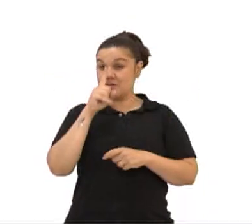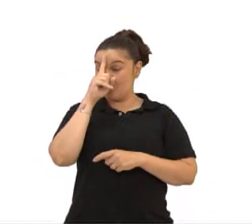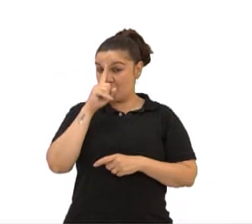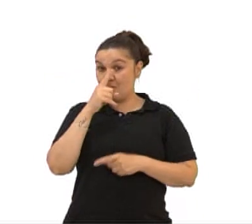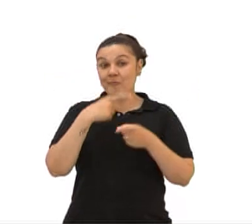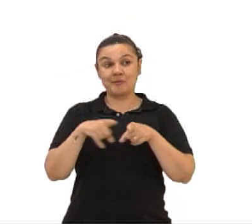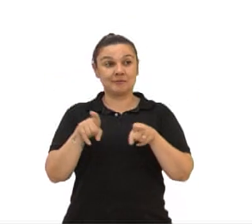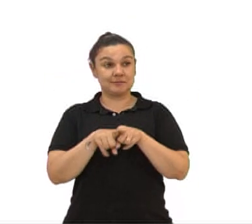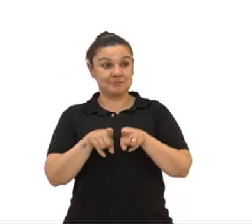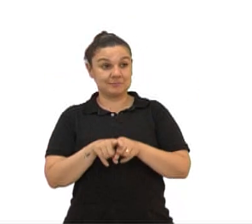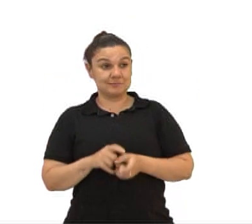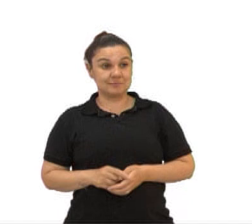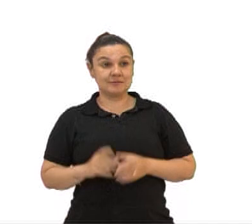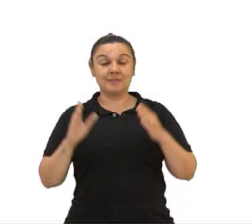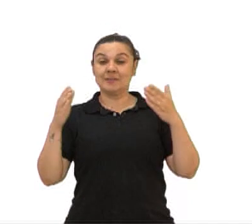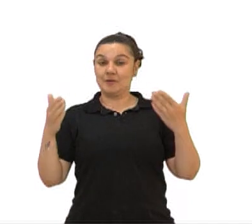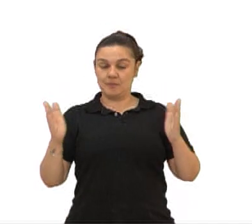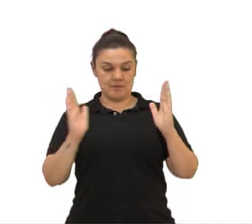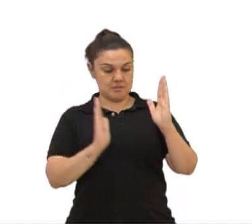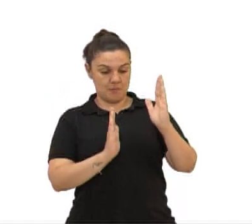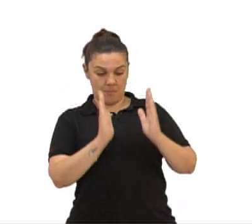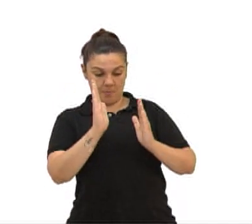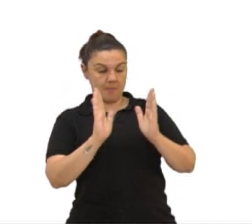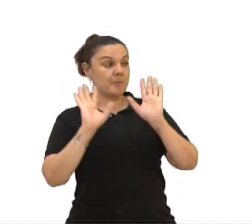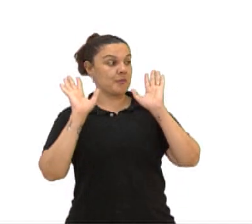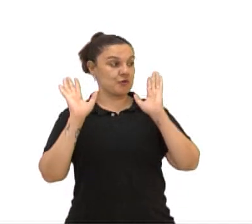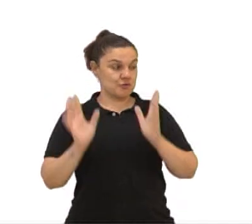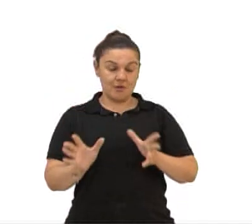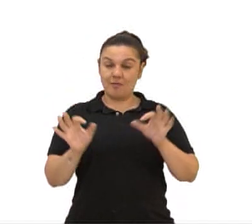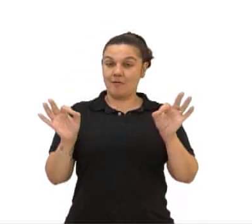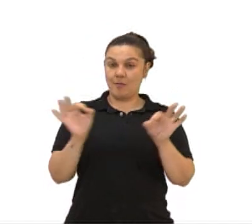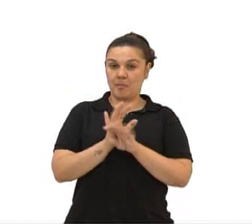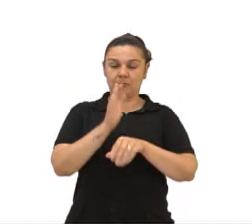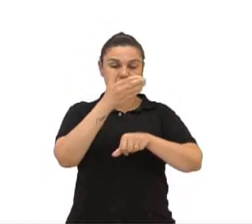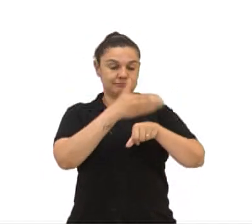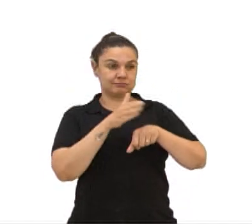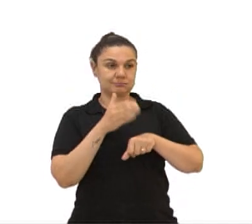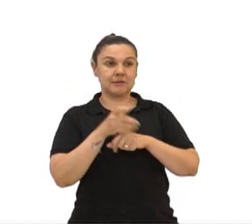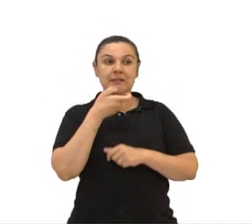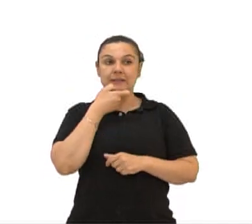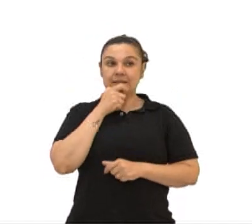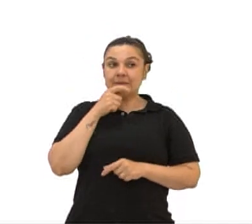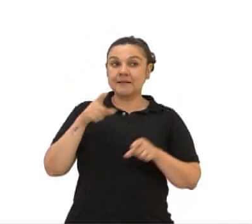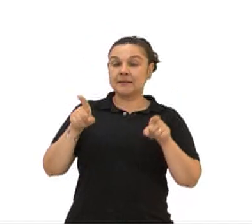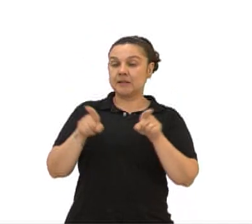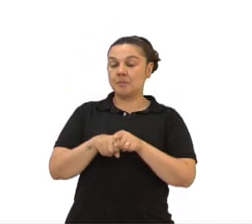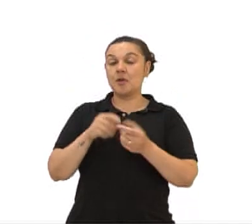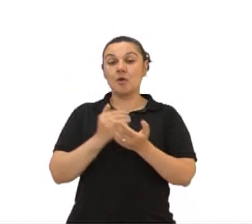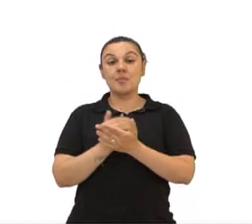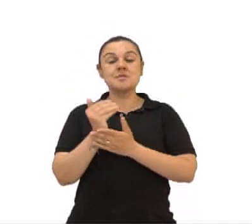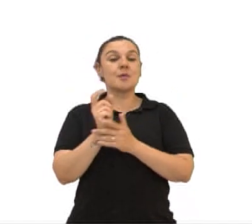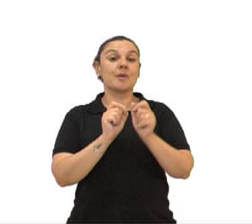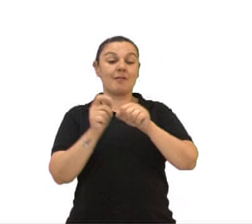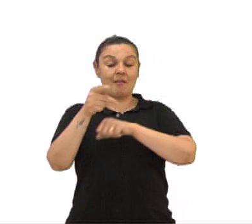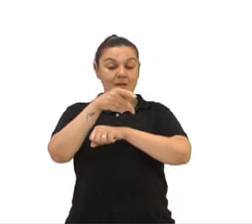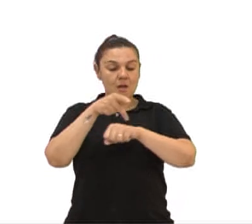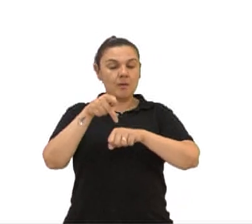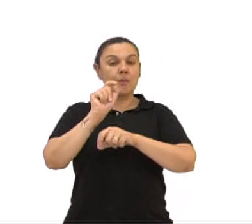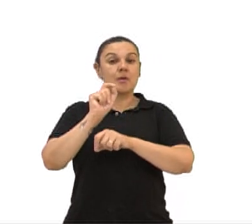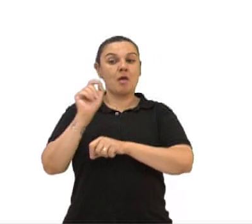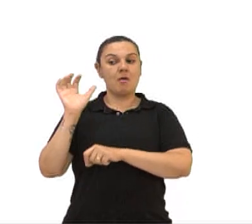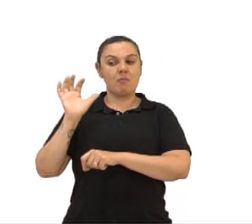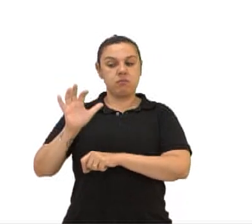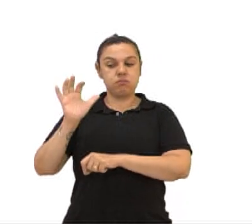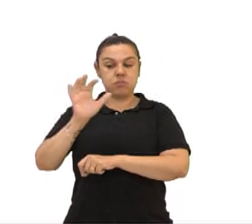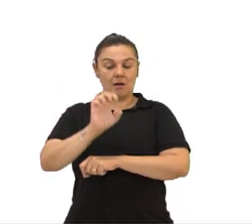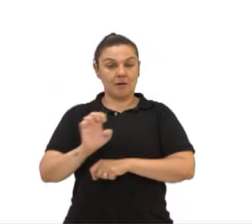Bem, nesse mesmo período que esses esportes já estavam sendo praticados na Inglaterra, a Inglaterra nessa época era uma nação de grande